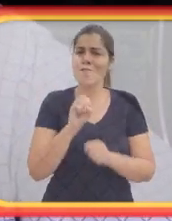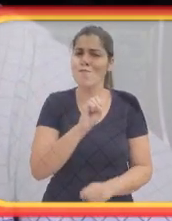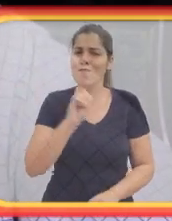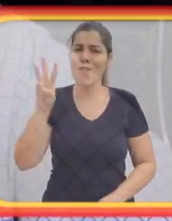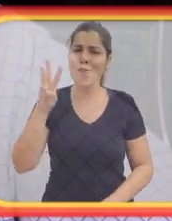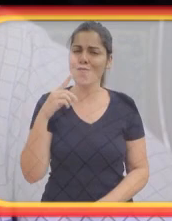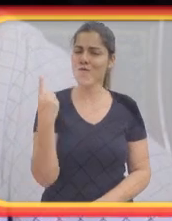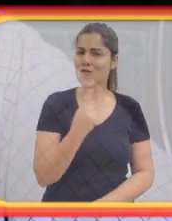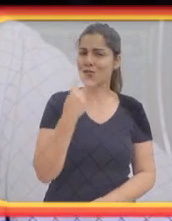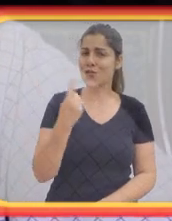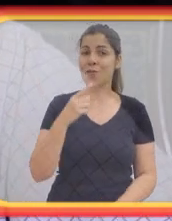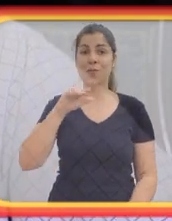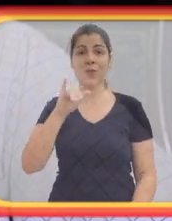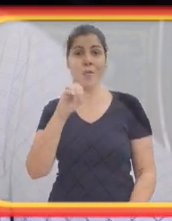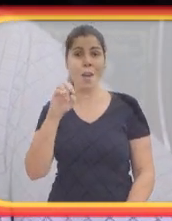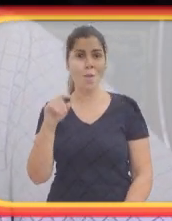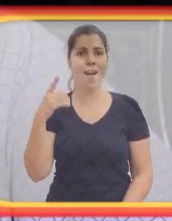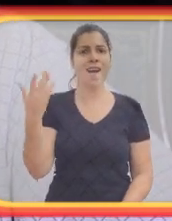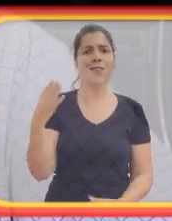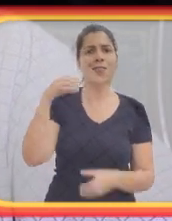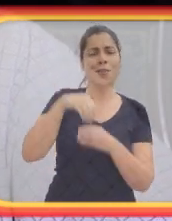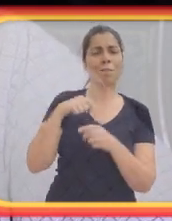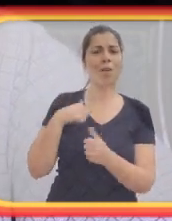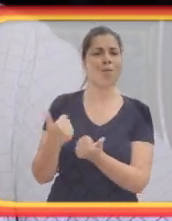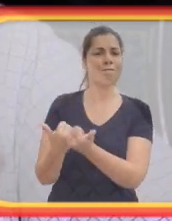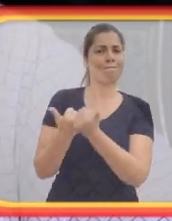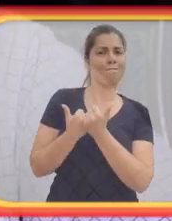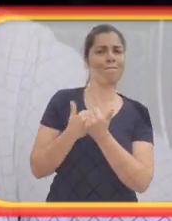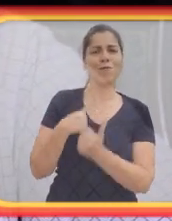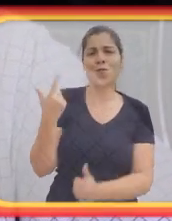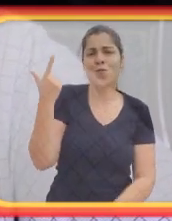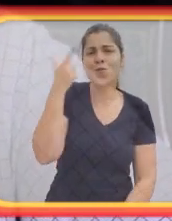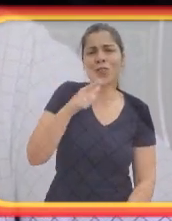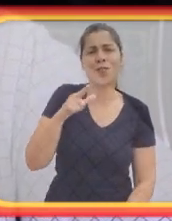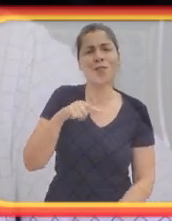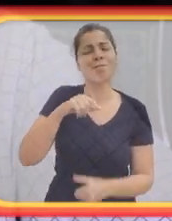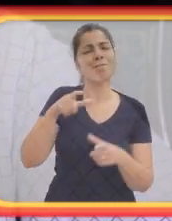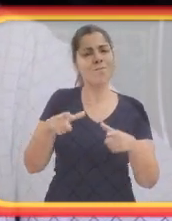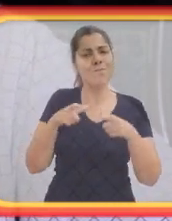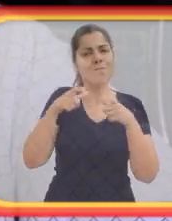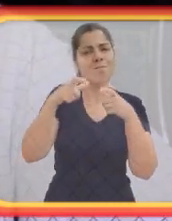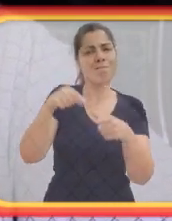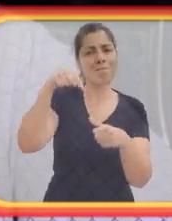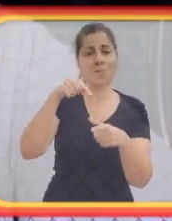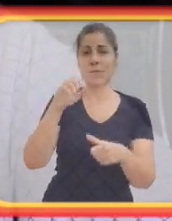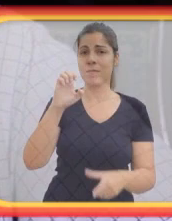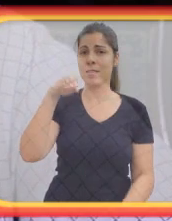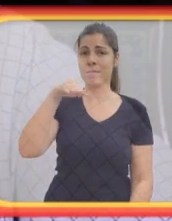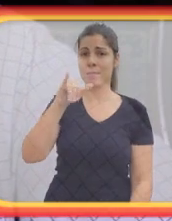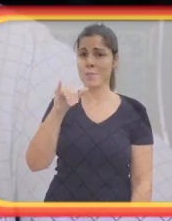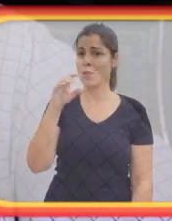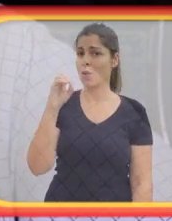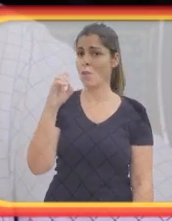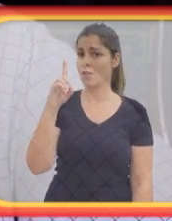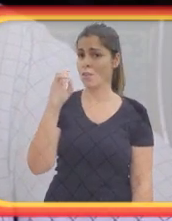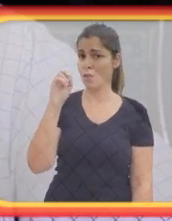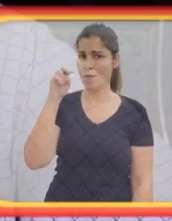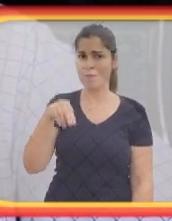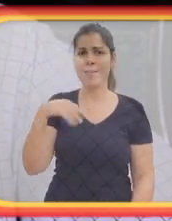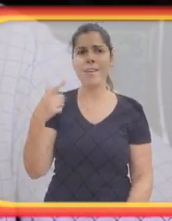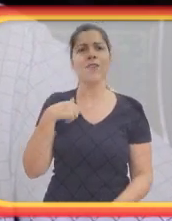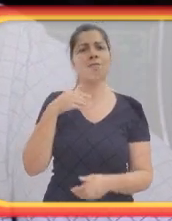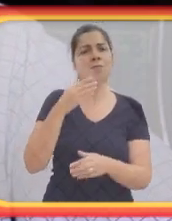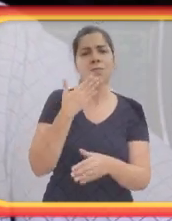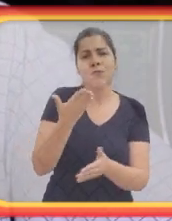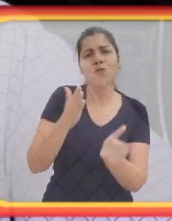Nogueira, como eu falei para você, e depois trabalhei com a Beth Carvalho, e o João, tudo com bandolim, e